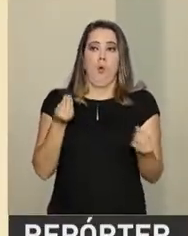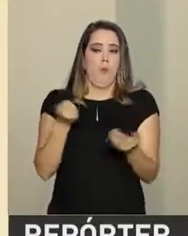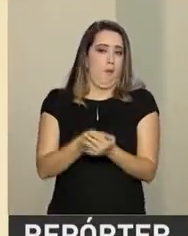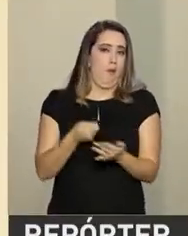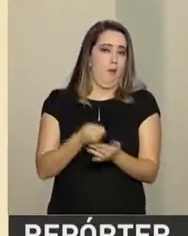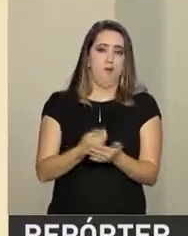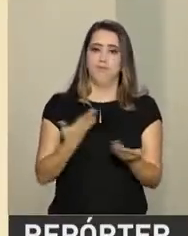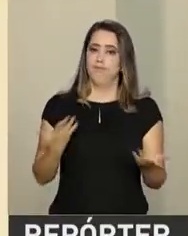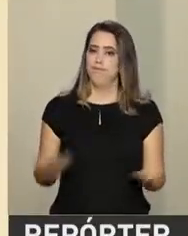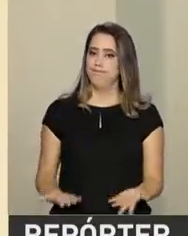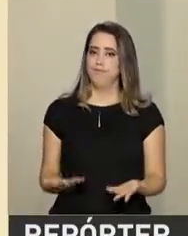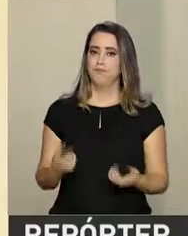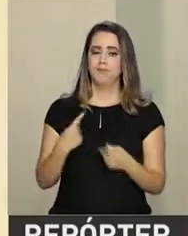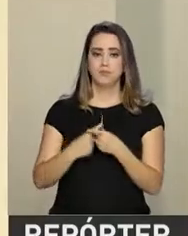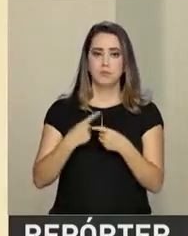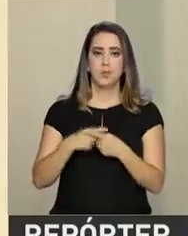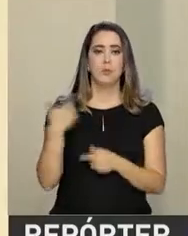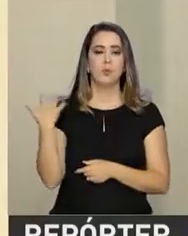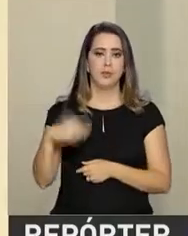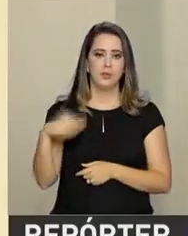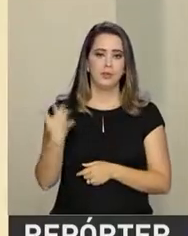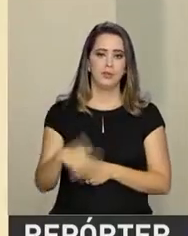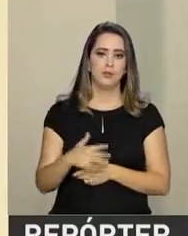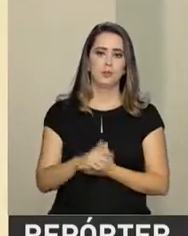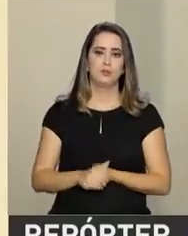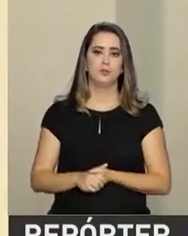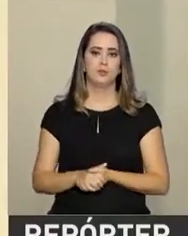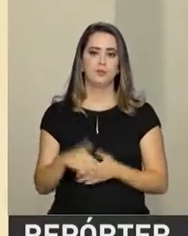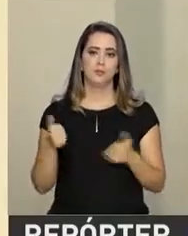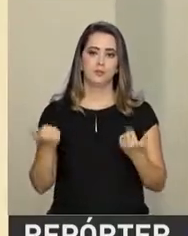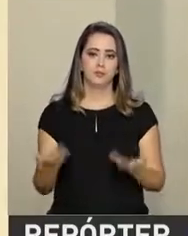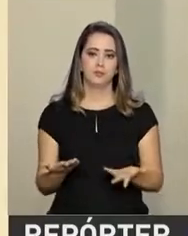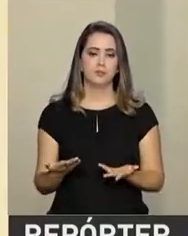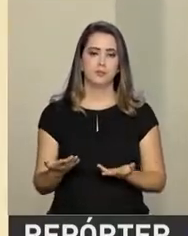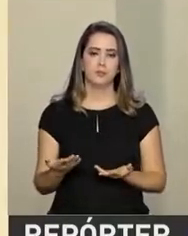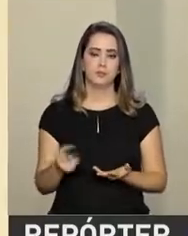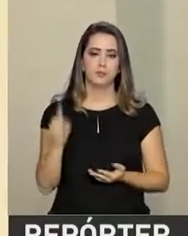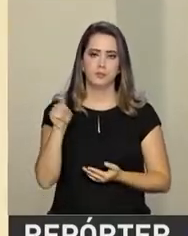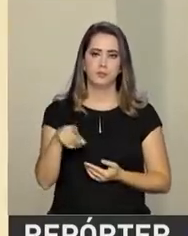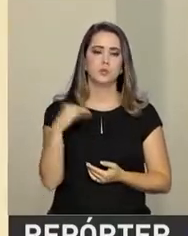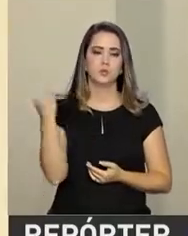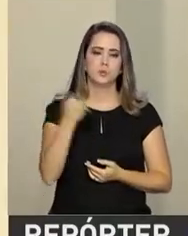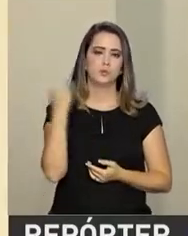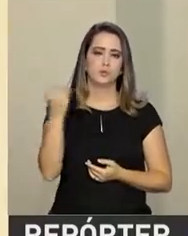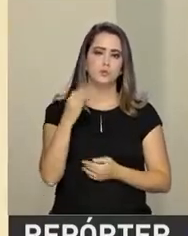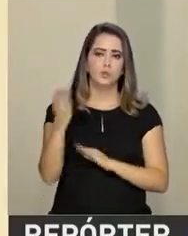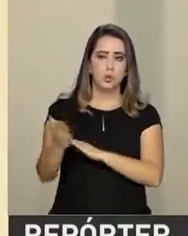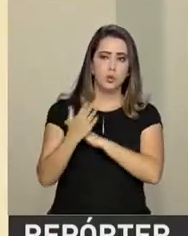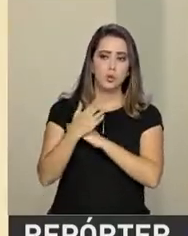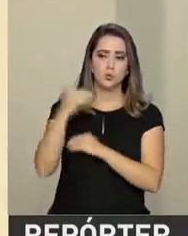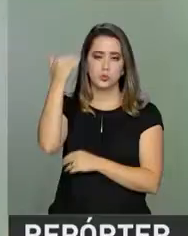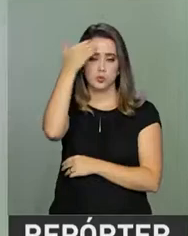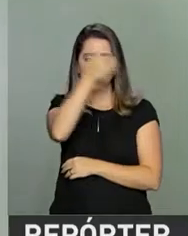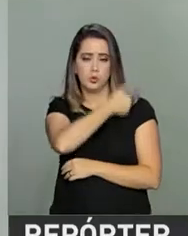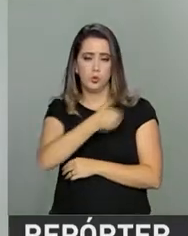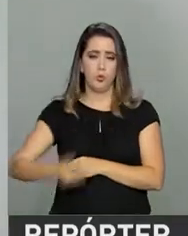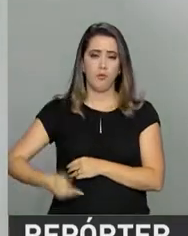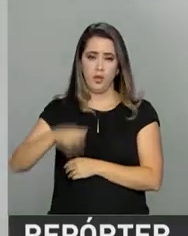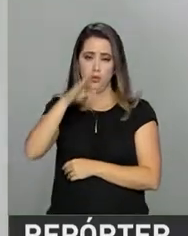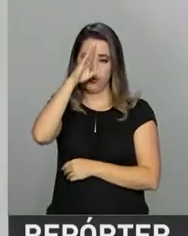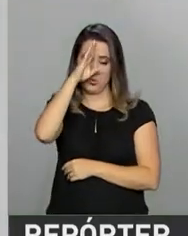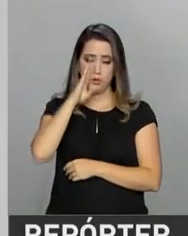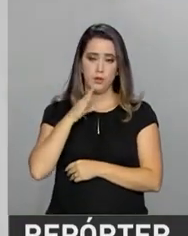pagar porque é caro às vezes nem tão é sempre importante ajudando com vai do governo as